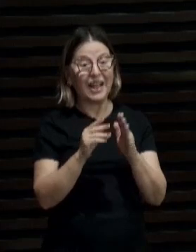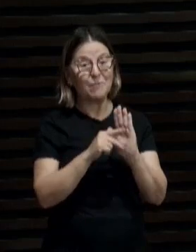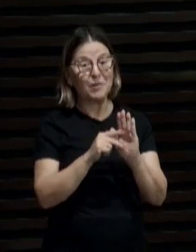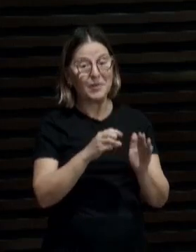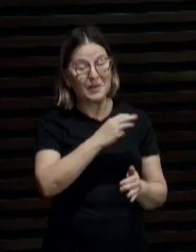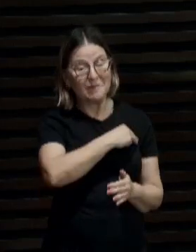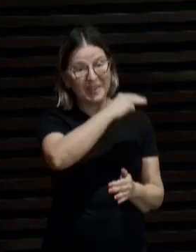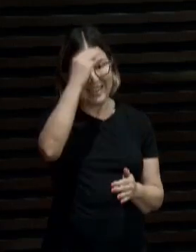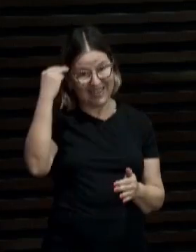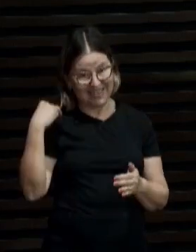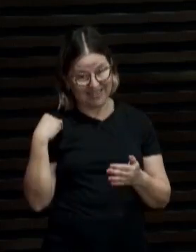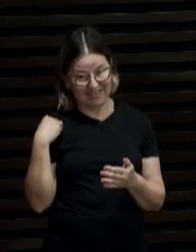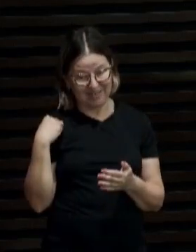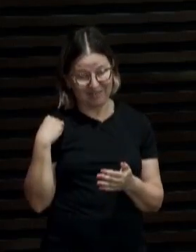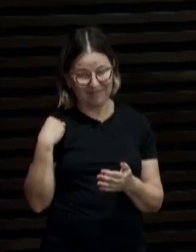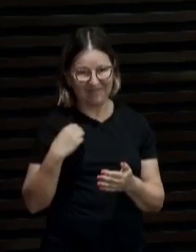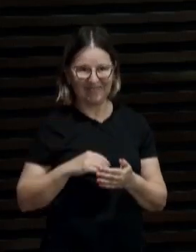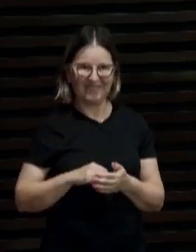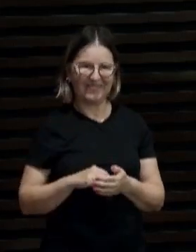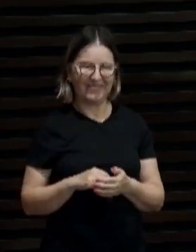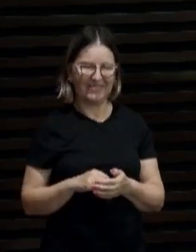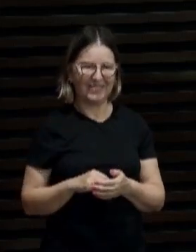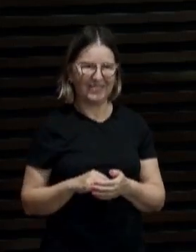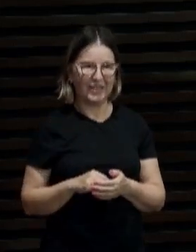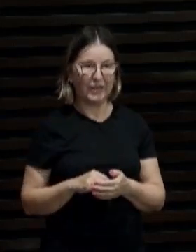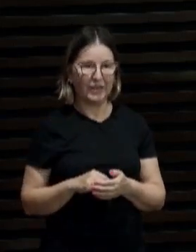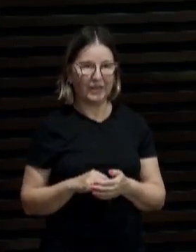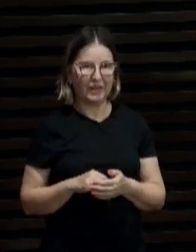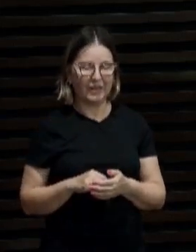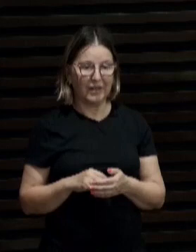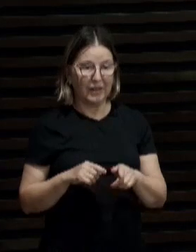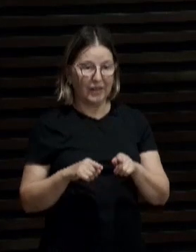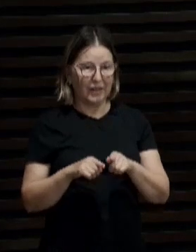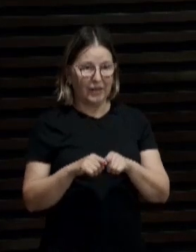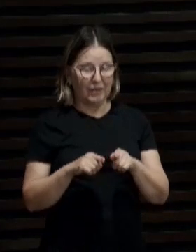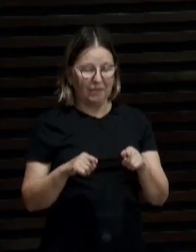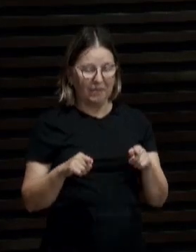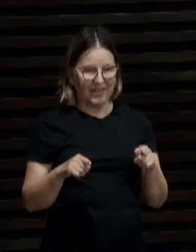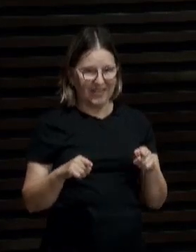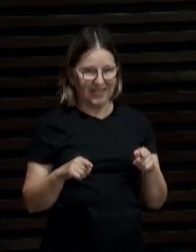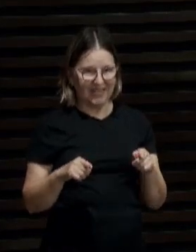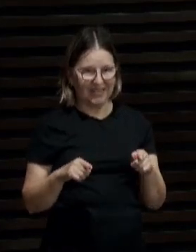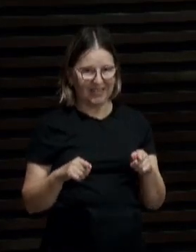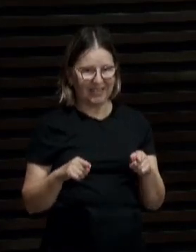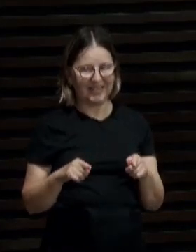acabou se virando ponto de peregrinação e de idolatria. Mas não foi para isso que Maria foi para lá.